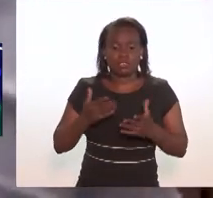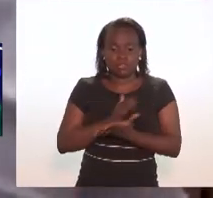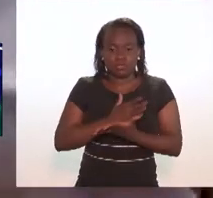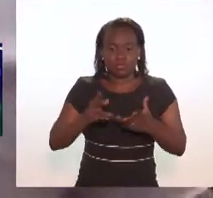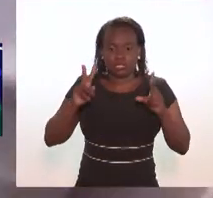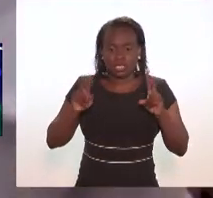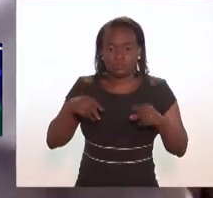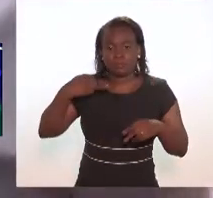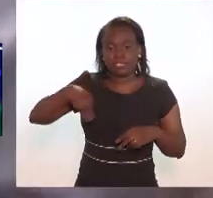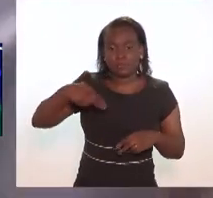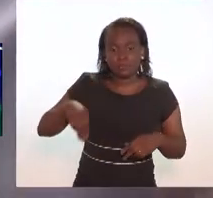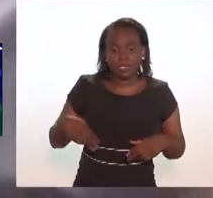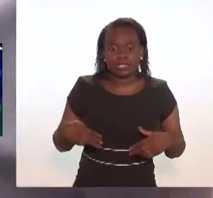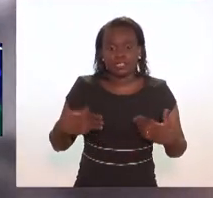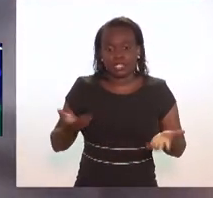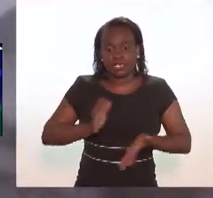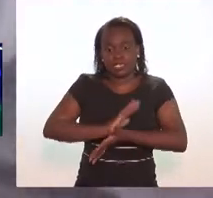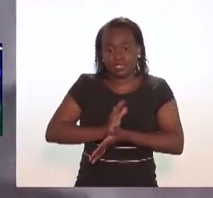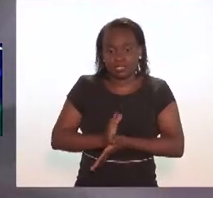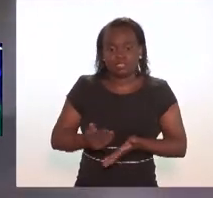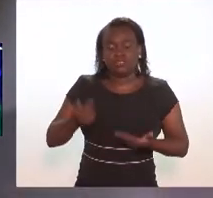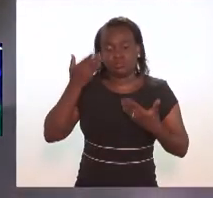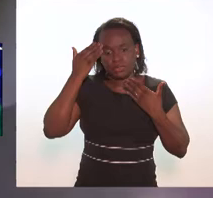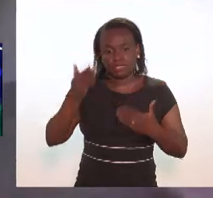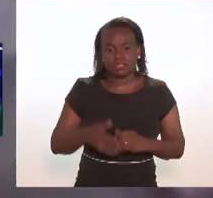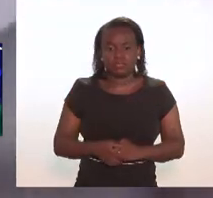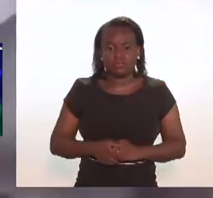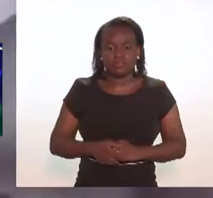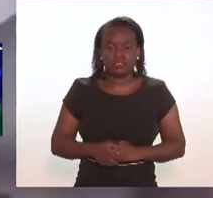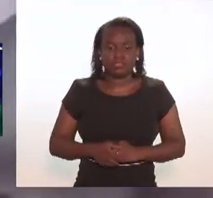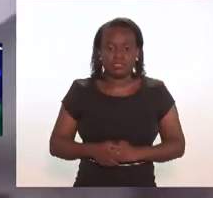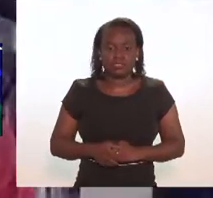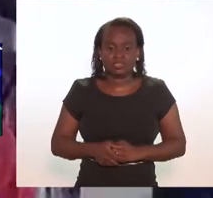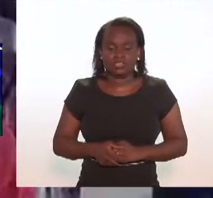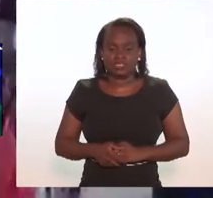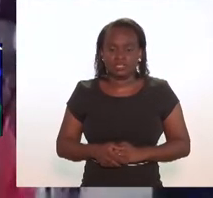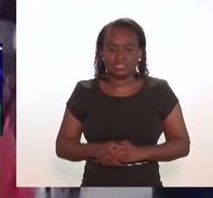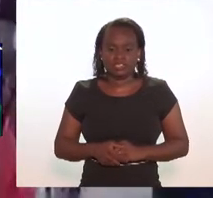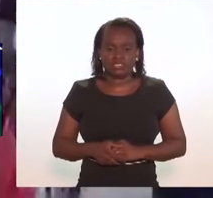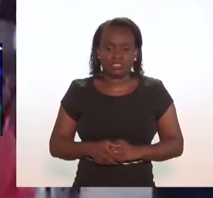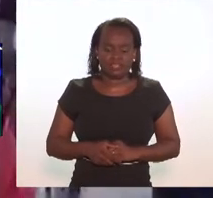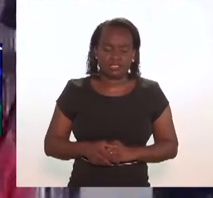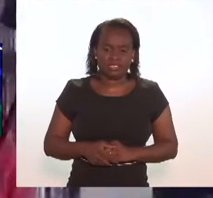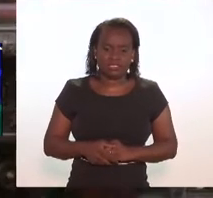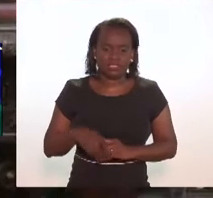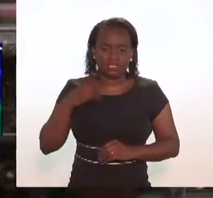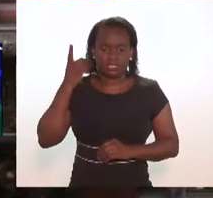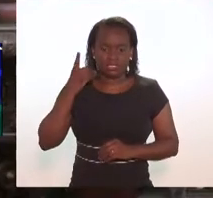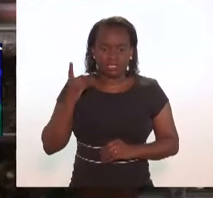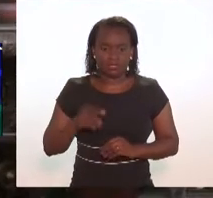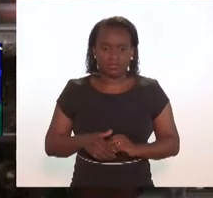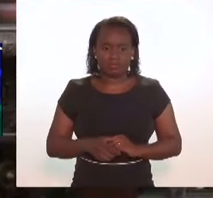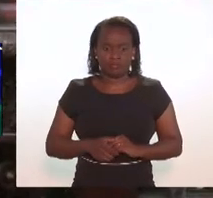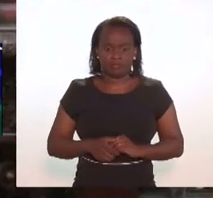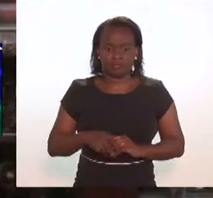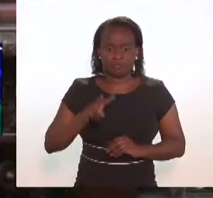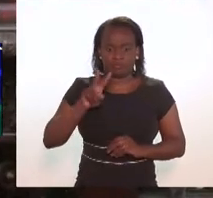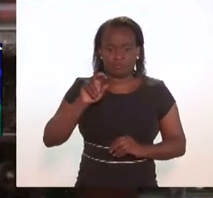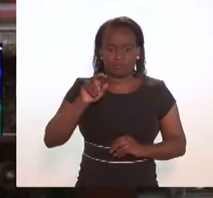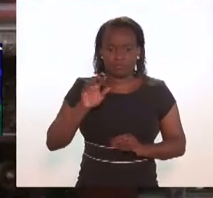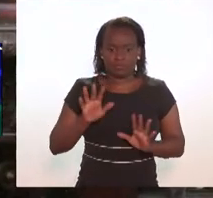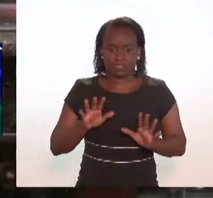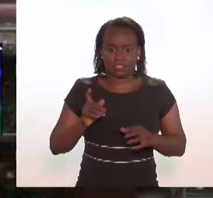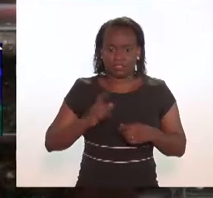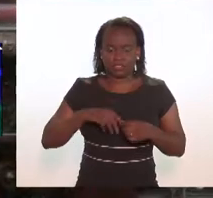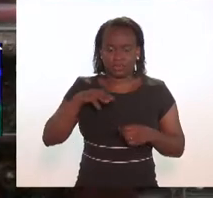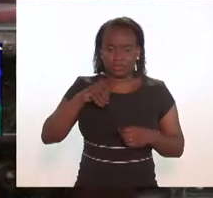a matemática seria racista. Obrigado, Mônica. Qual é o projeto, hein, Mônica? Só para fechar, deputado, volta para a Mônica,